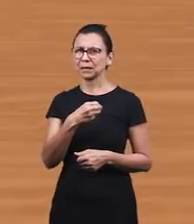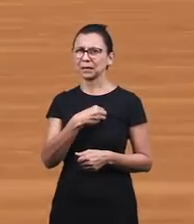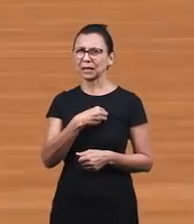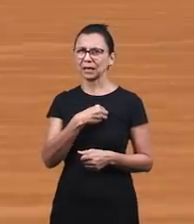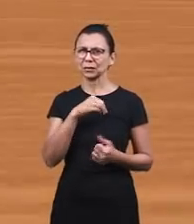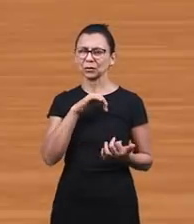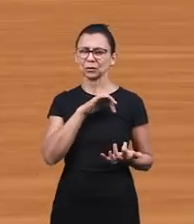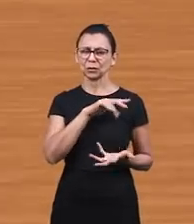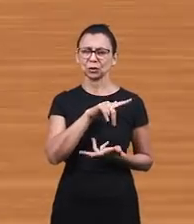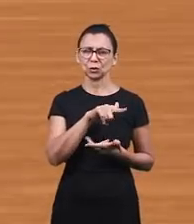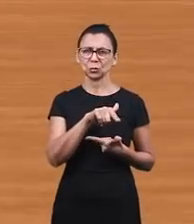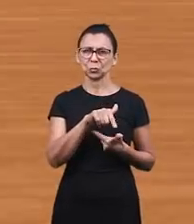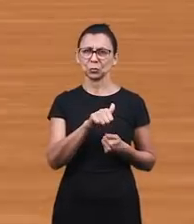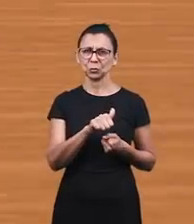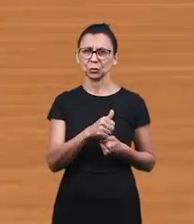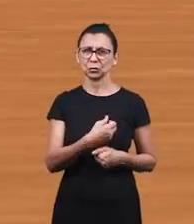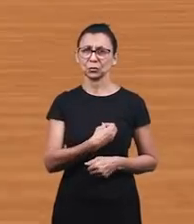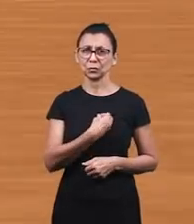pecador,